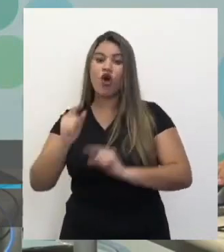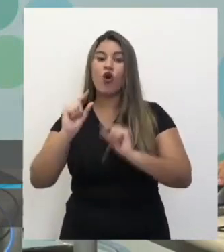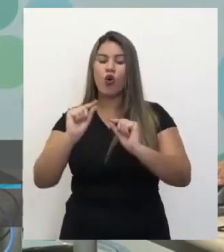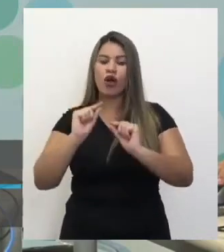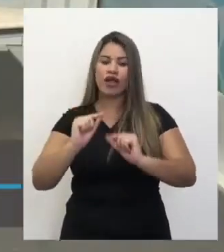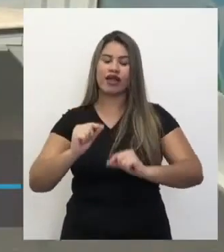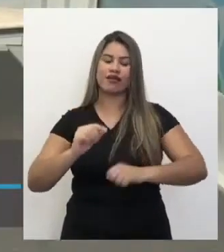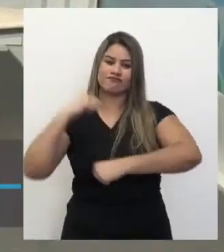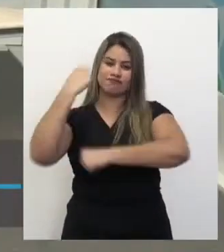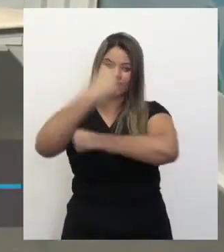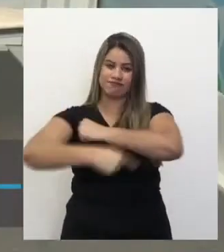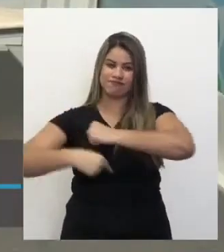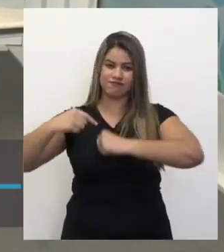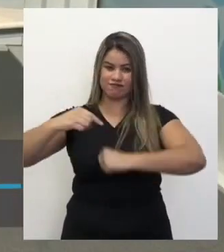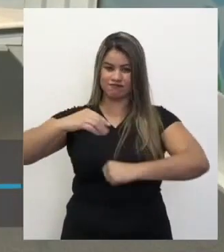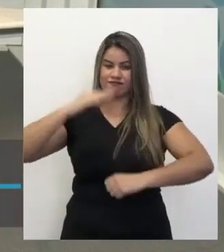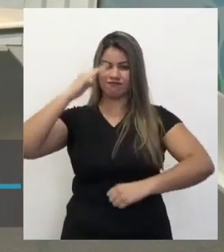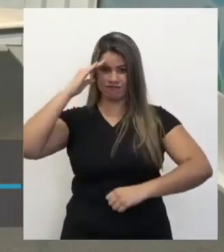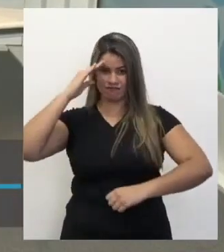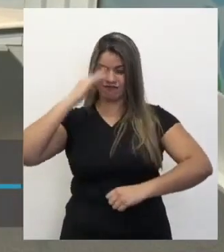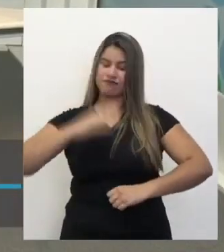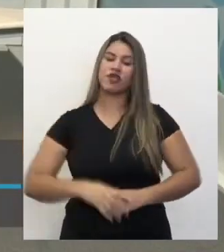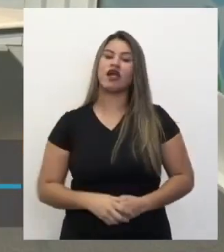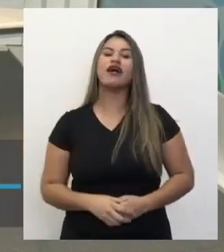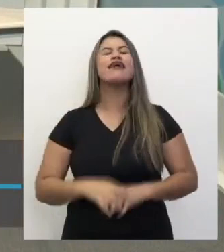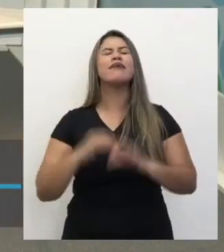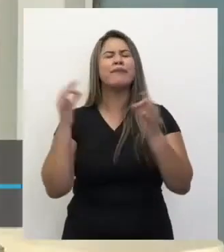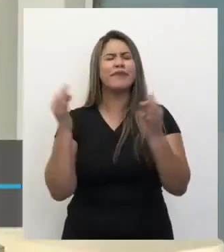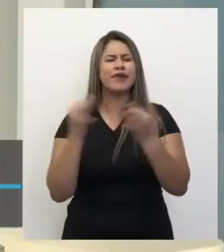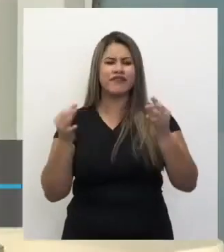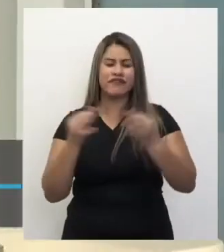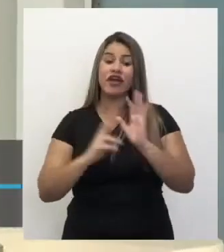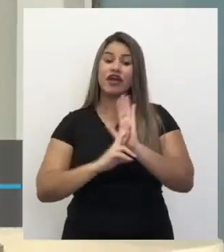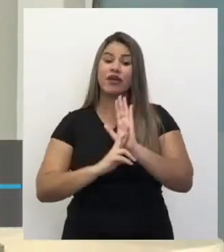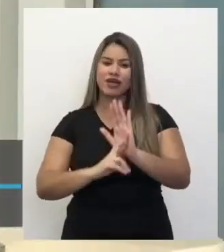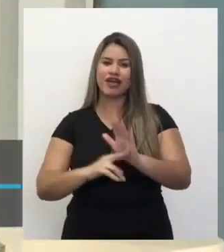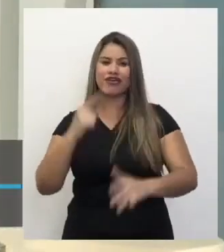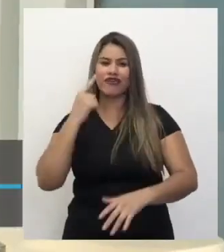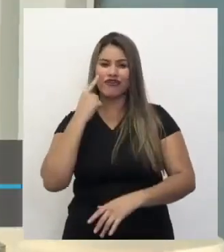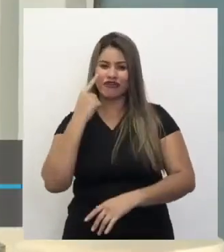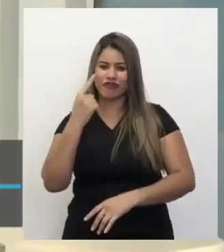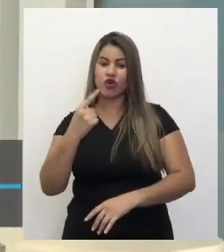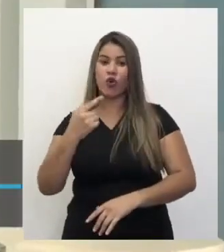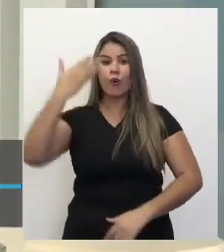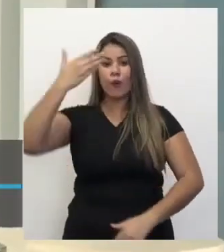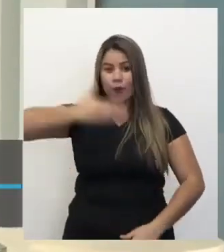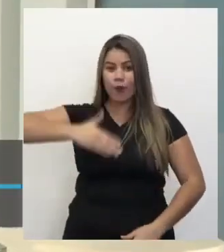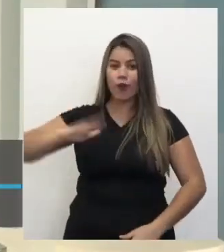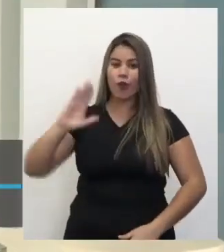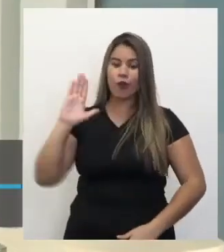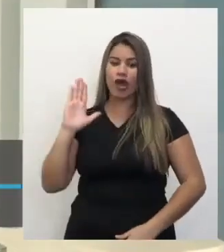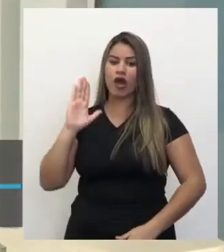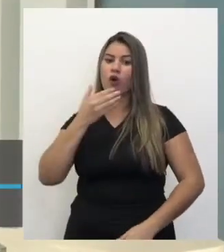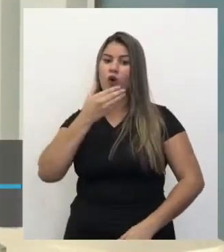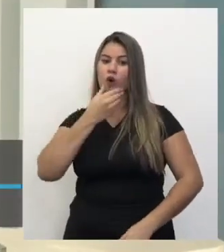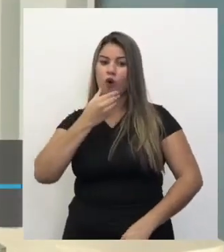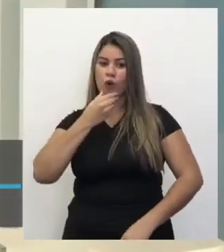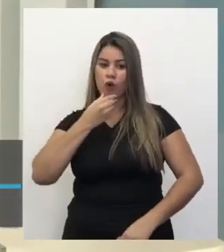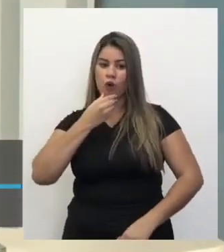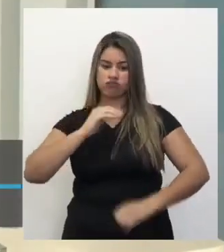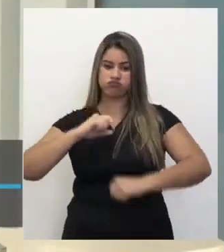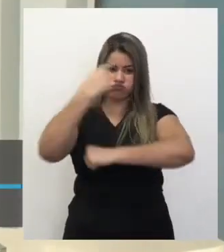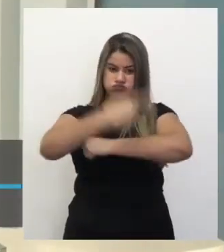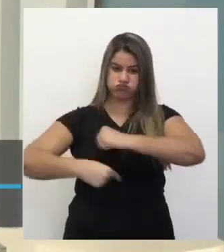respostas. Perfeito, estudantes. Então, essa imagem aí, ela representa justamente um juramento ali de um cavaleiro que está jurando